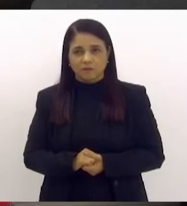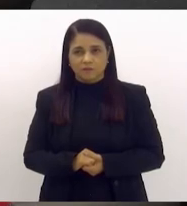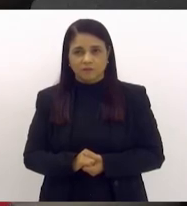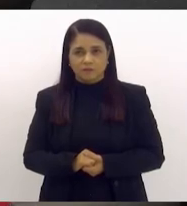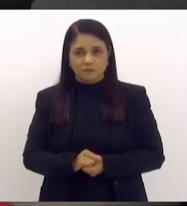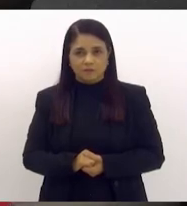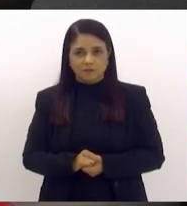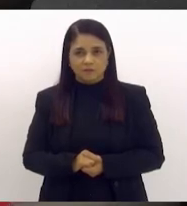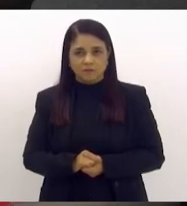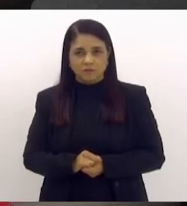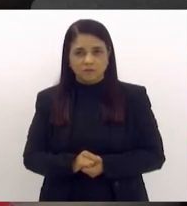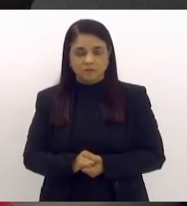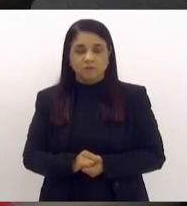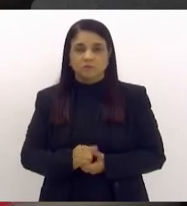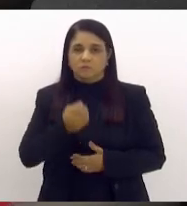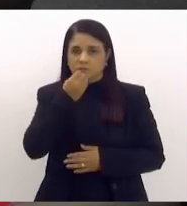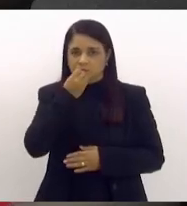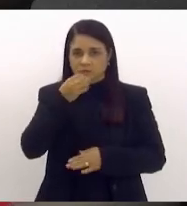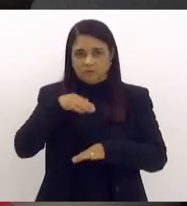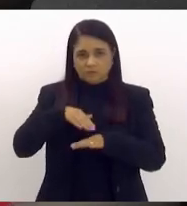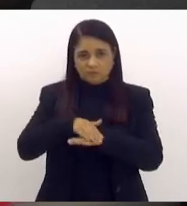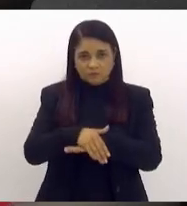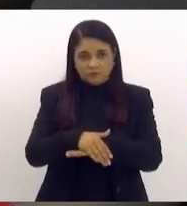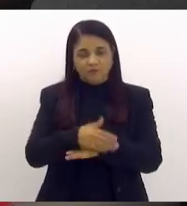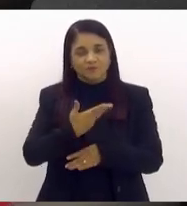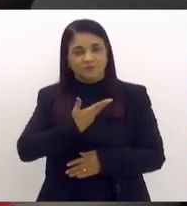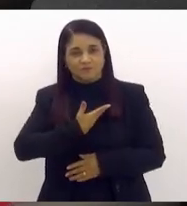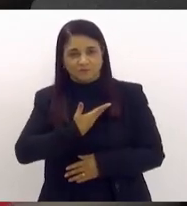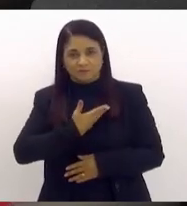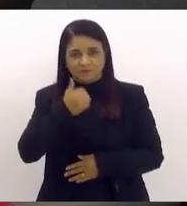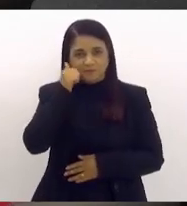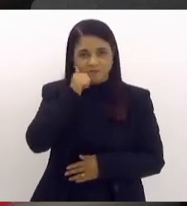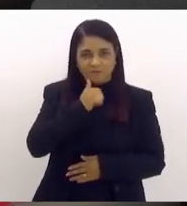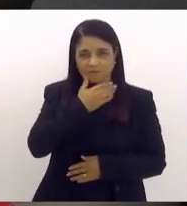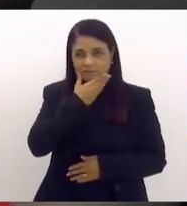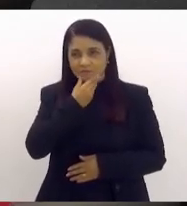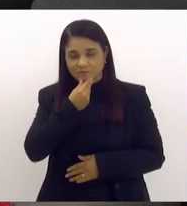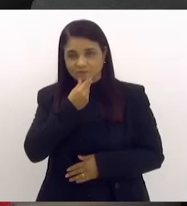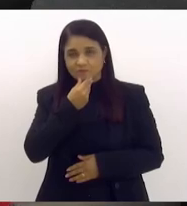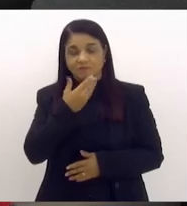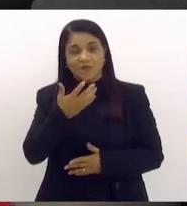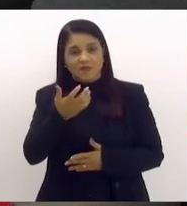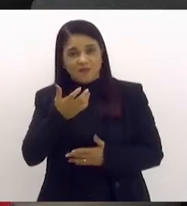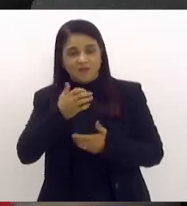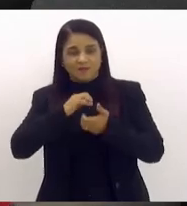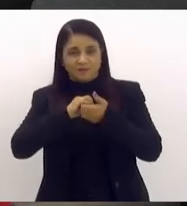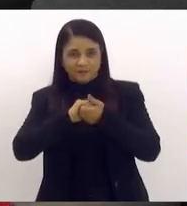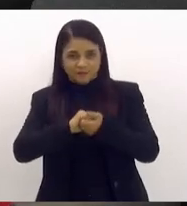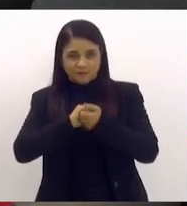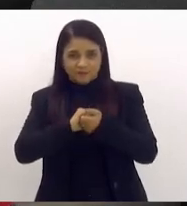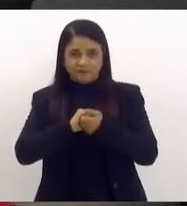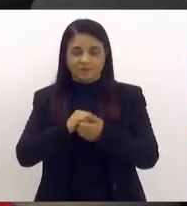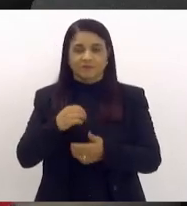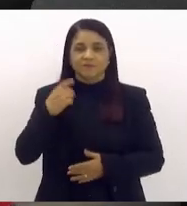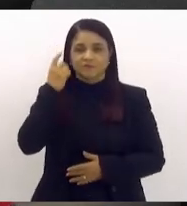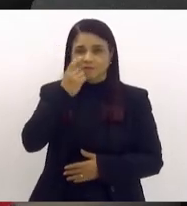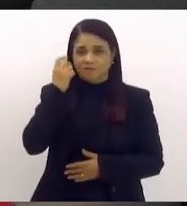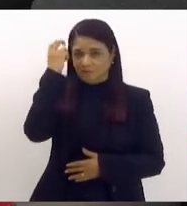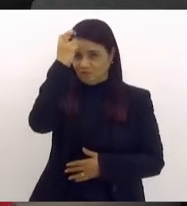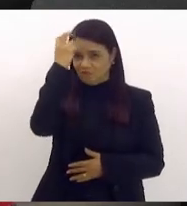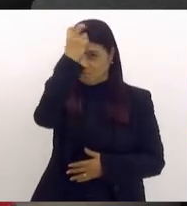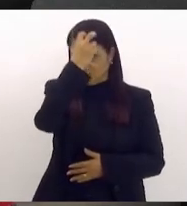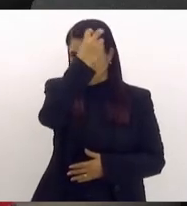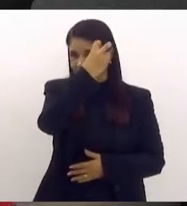César Boa noite companheiros Boa noite companheiras quero aqui saudar a deputada Verônica